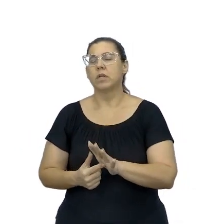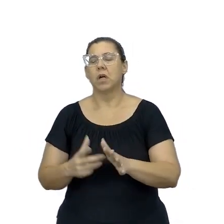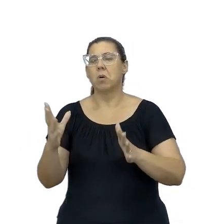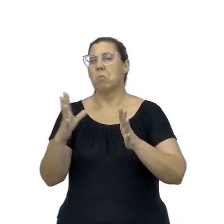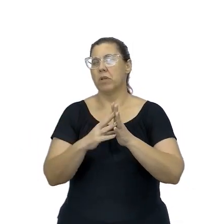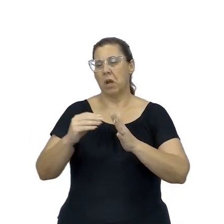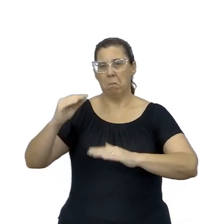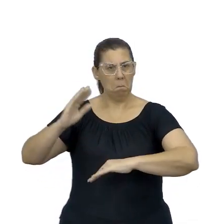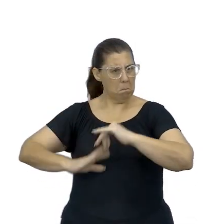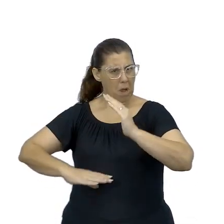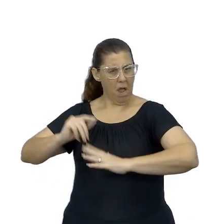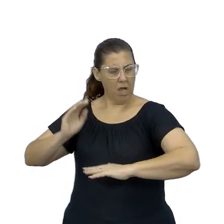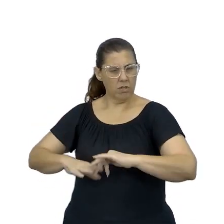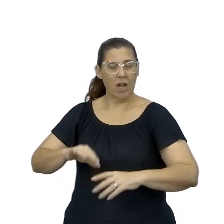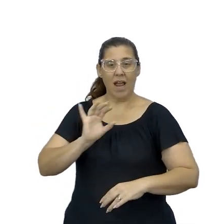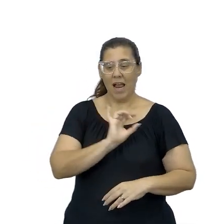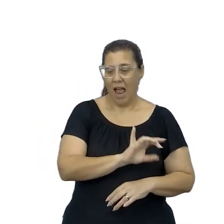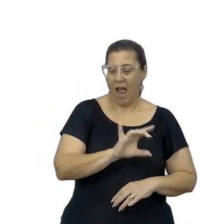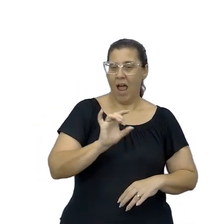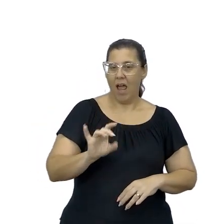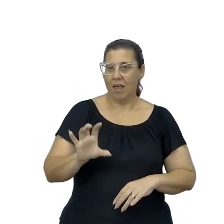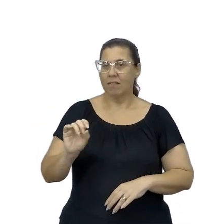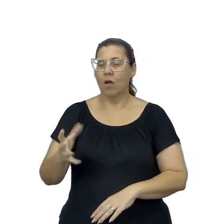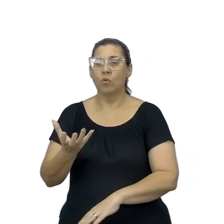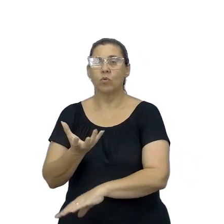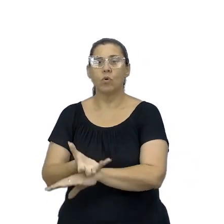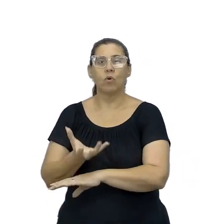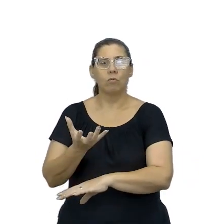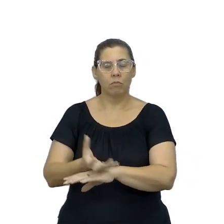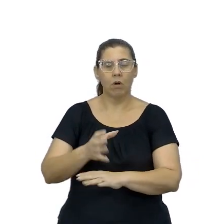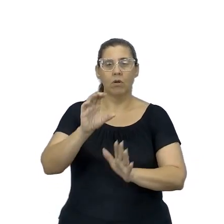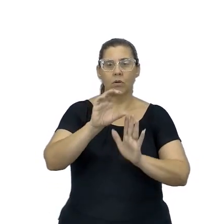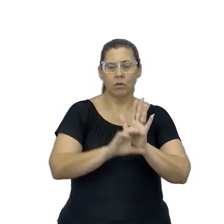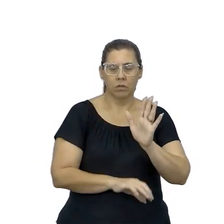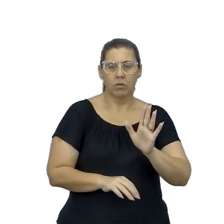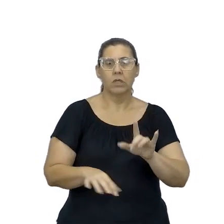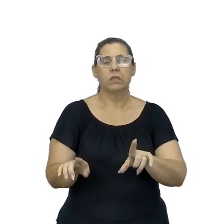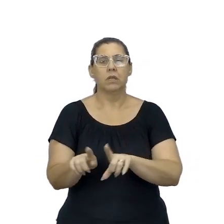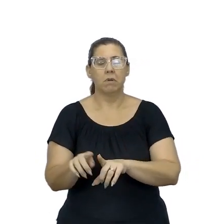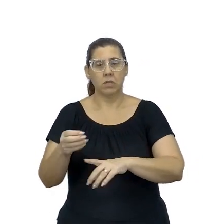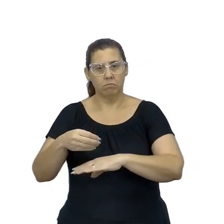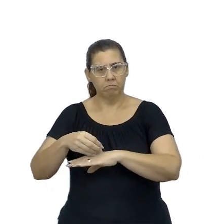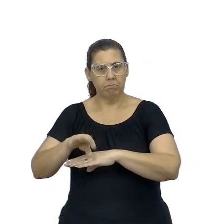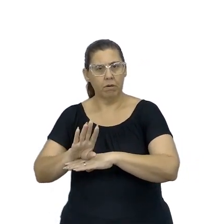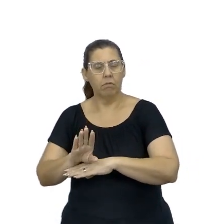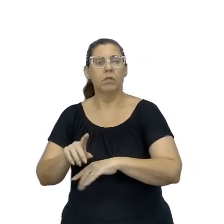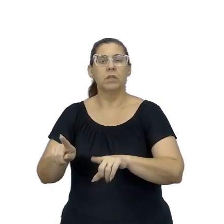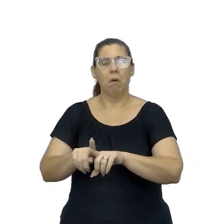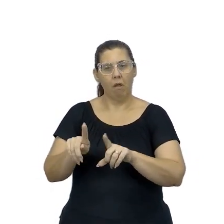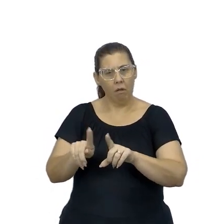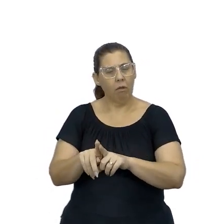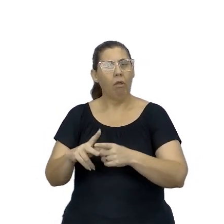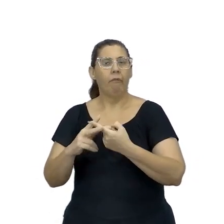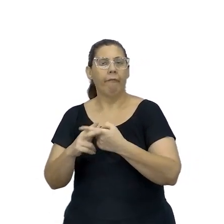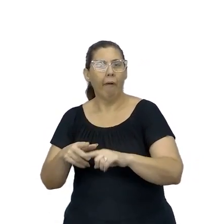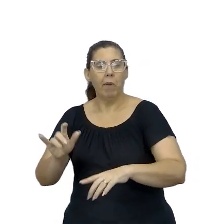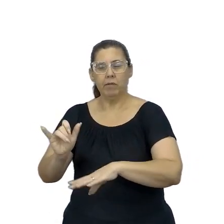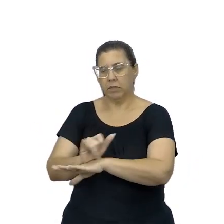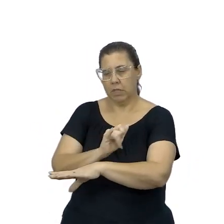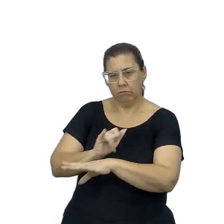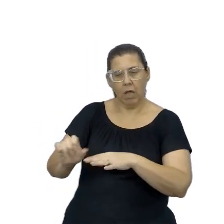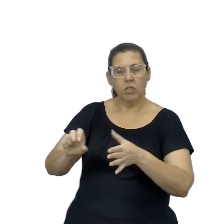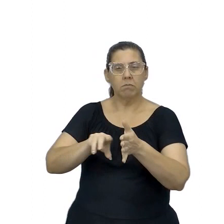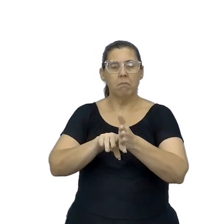mais práticos para cada um dos componentes curriculares, né, além de sugestões de ferramentas, né,